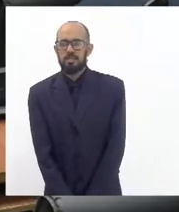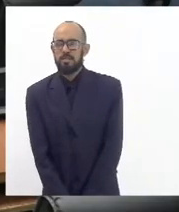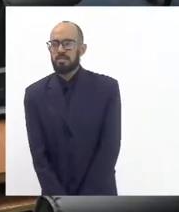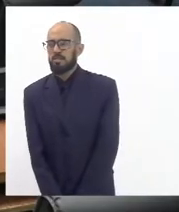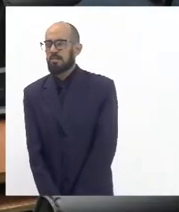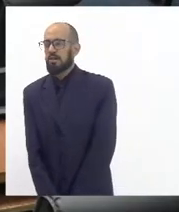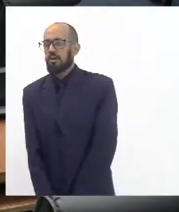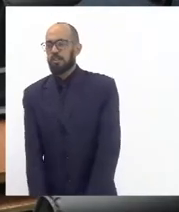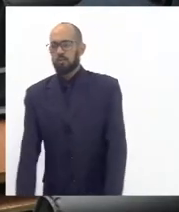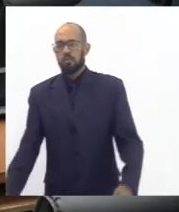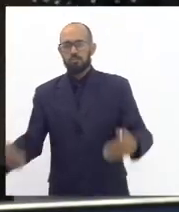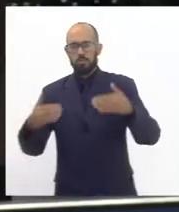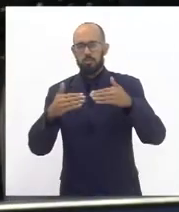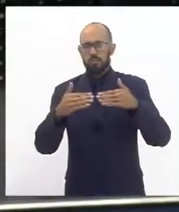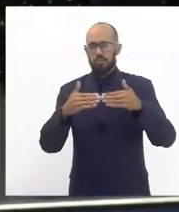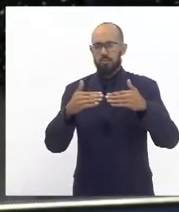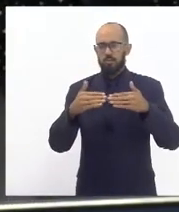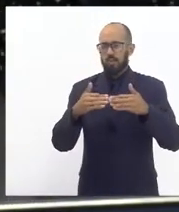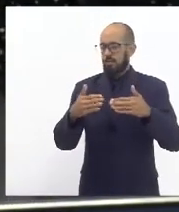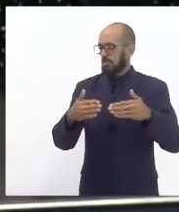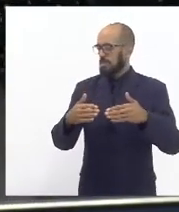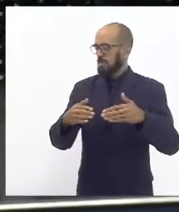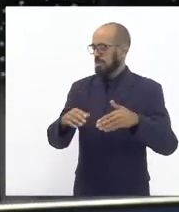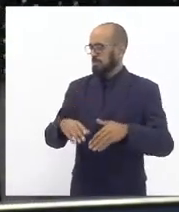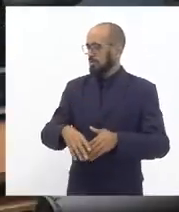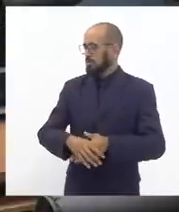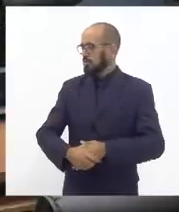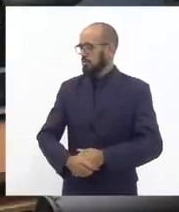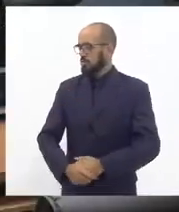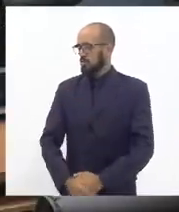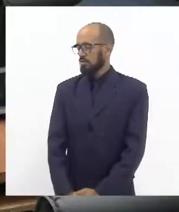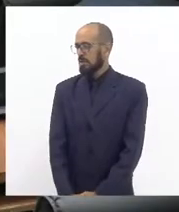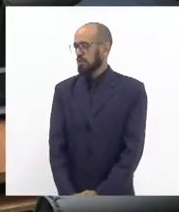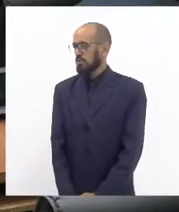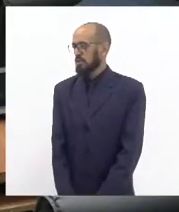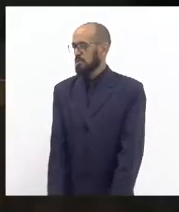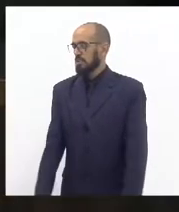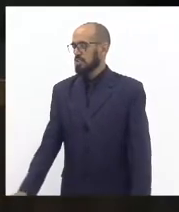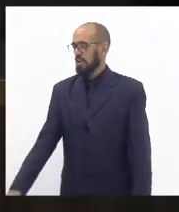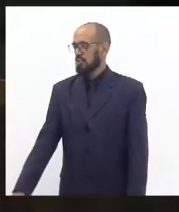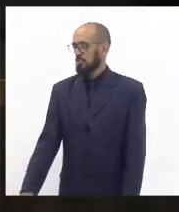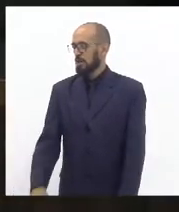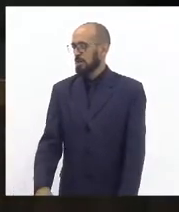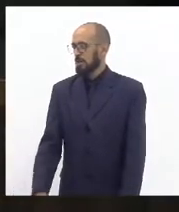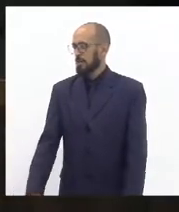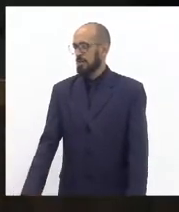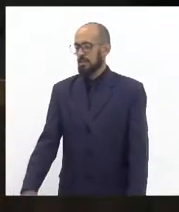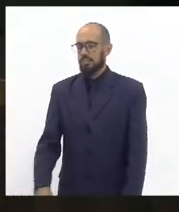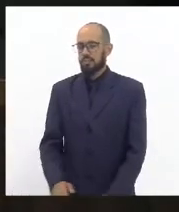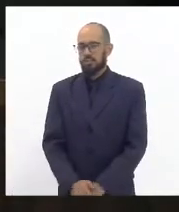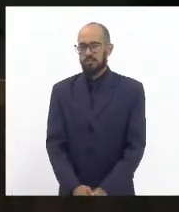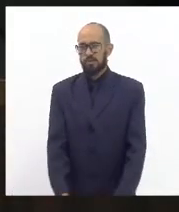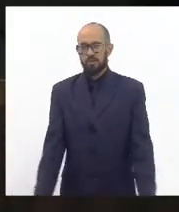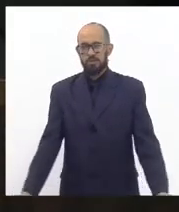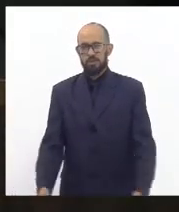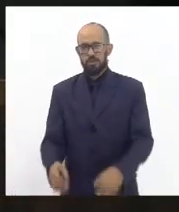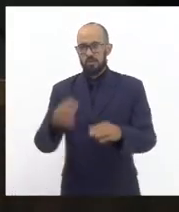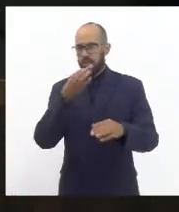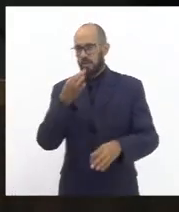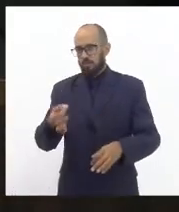é favorável Presidente Já imagino os pareceres emitidos